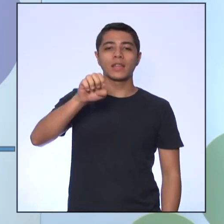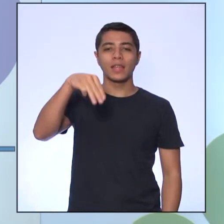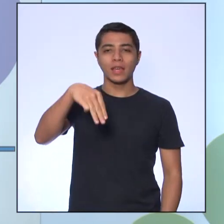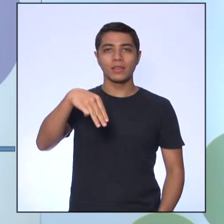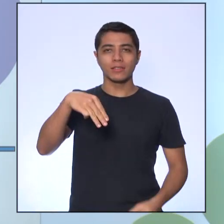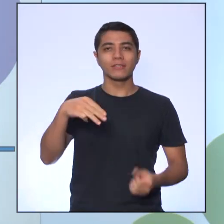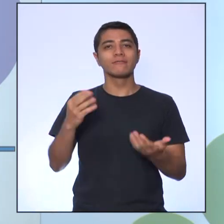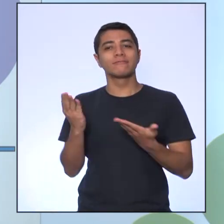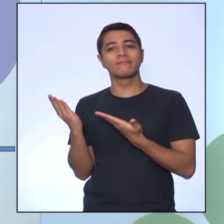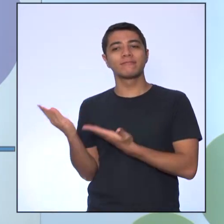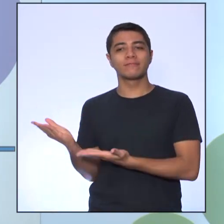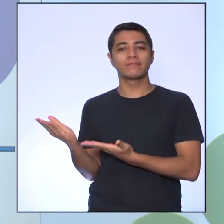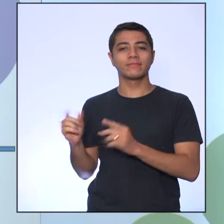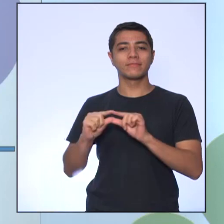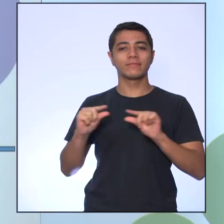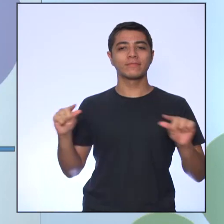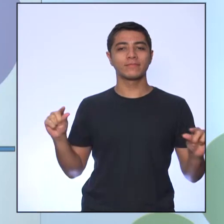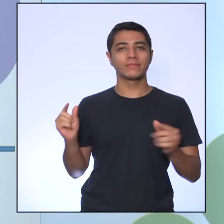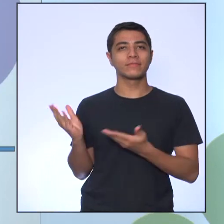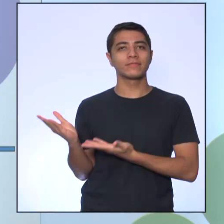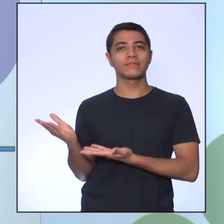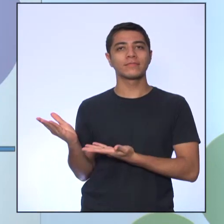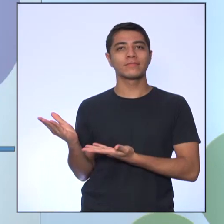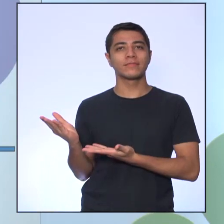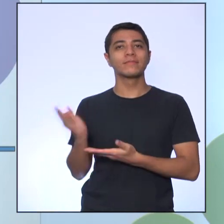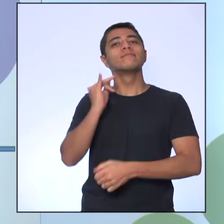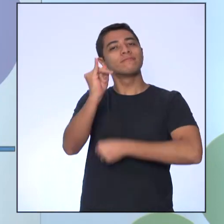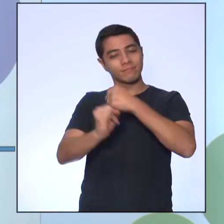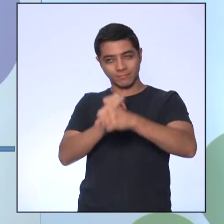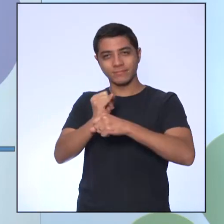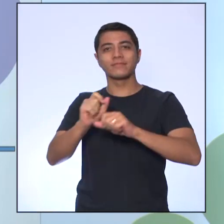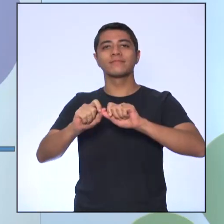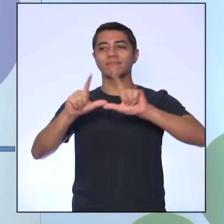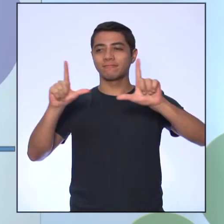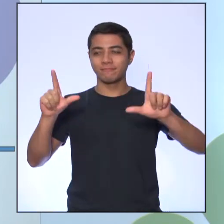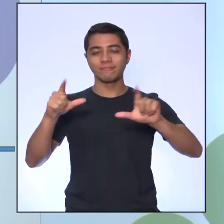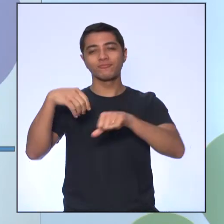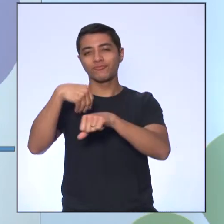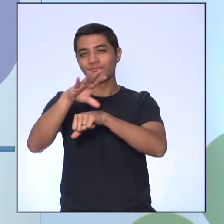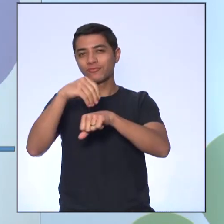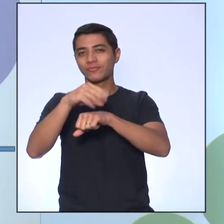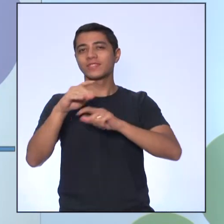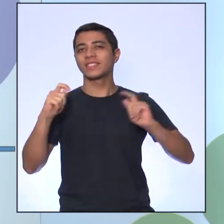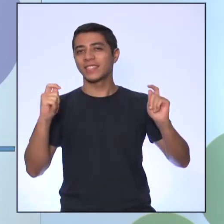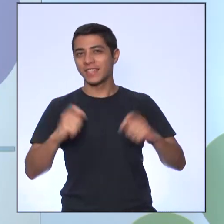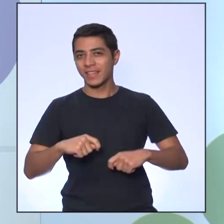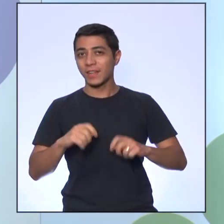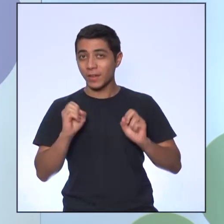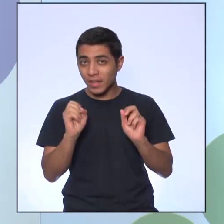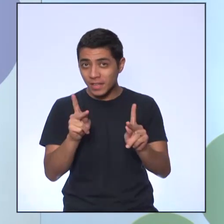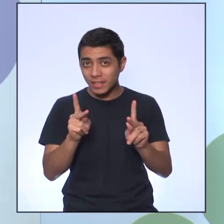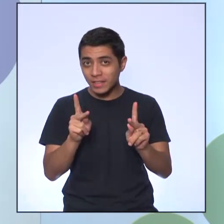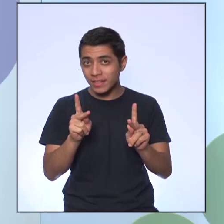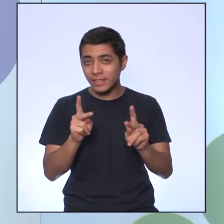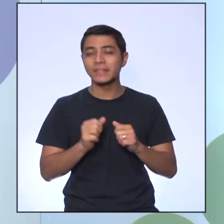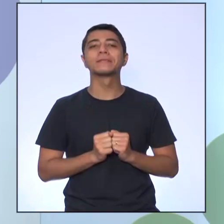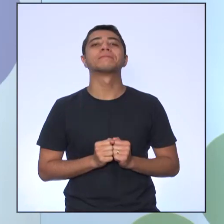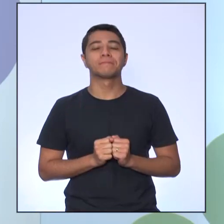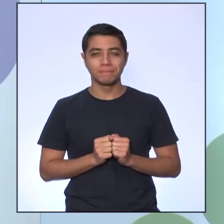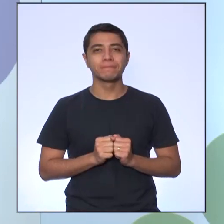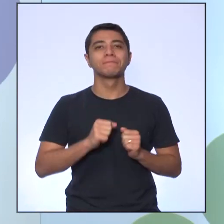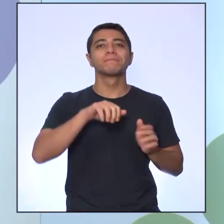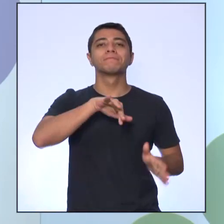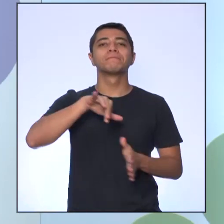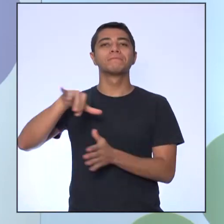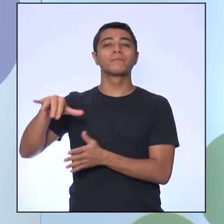enem.inep.gov.br/participante e lá vocês vão ter as instruções de como fazer a sua inscrição. Tudo bem? Então vamos continuar com a nossa aula de